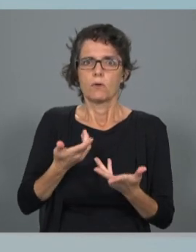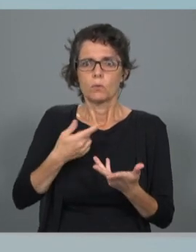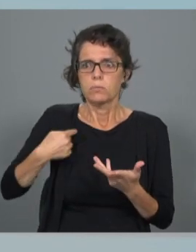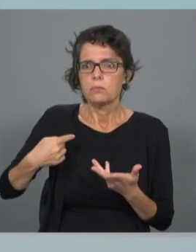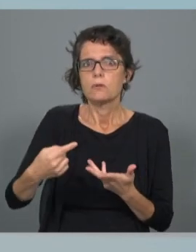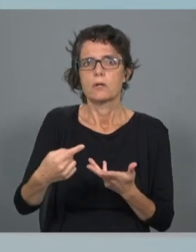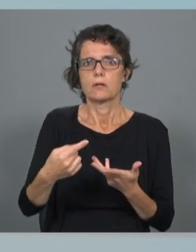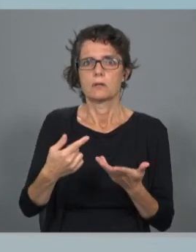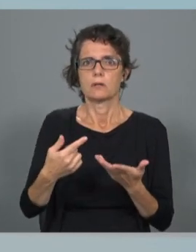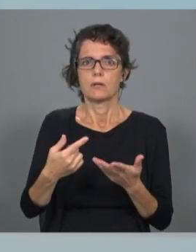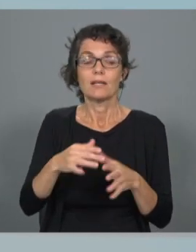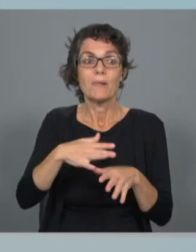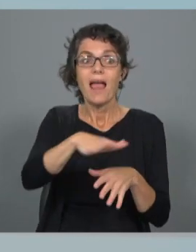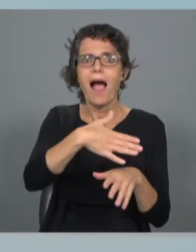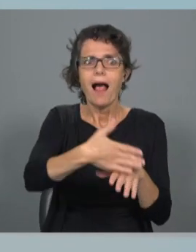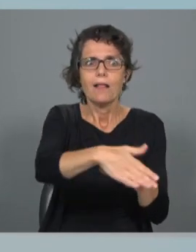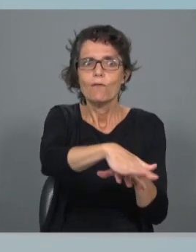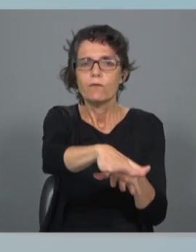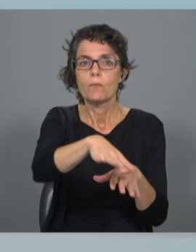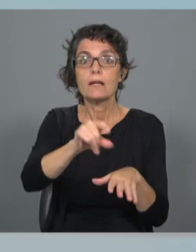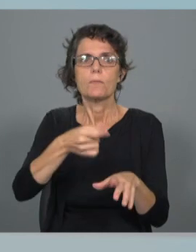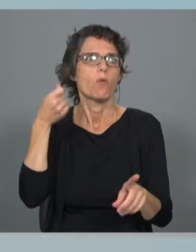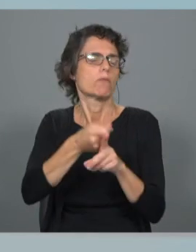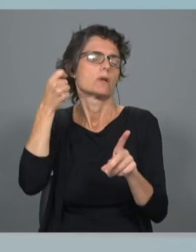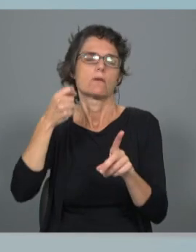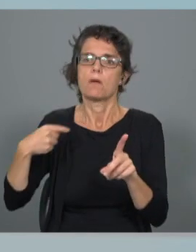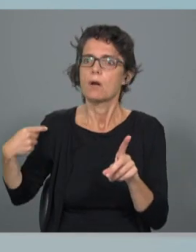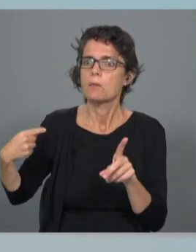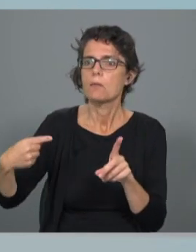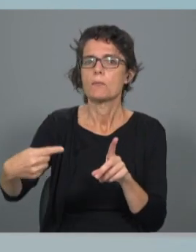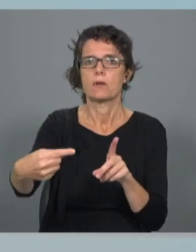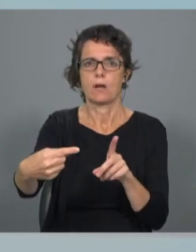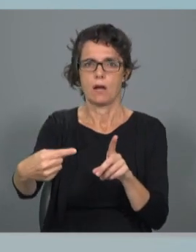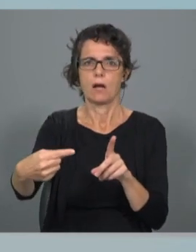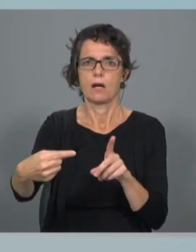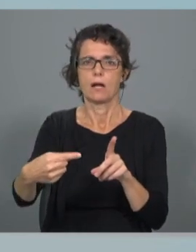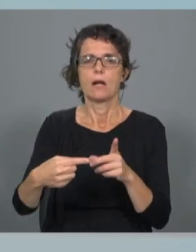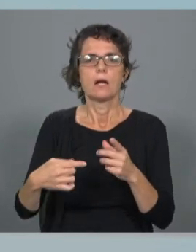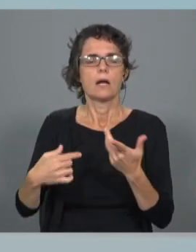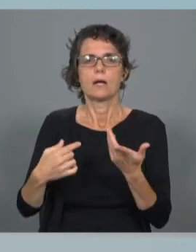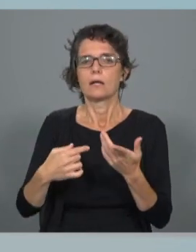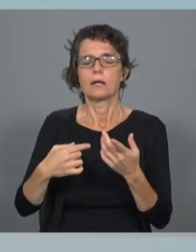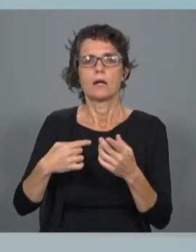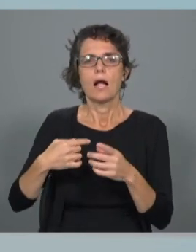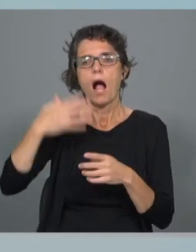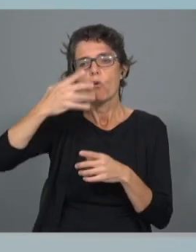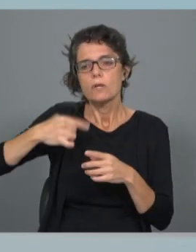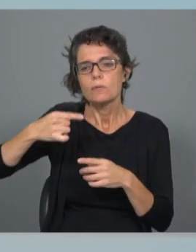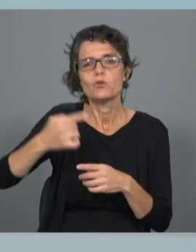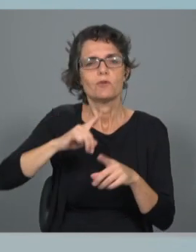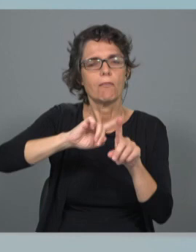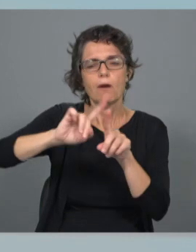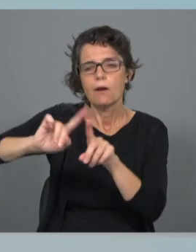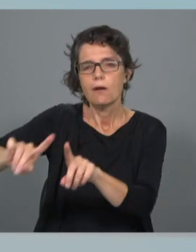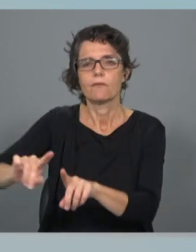Papa. E, ao mesmo tempo, desafiante. Cada dia é um dia, é uma nova descoberta. É certo que nós